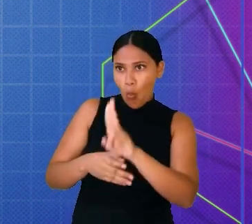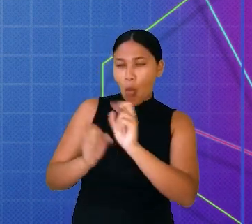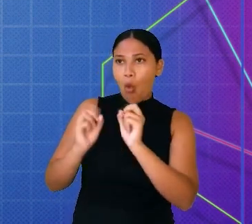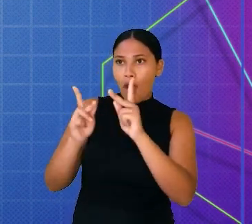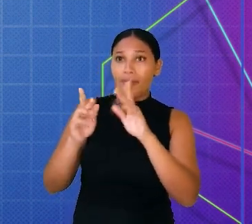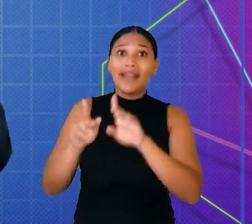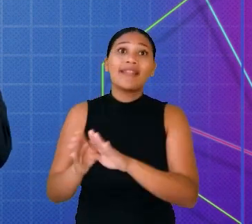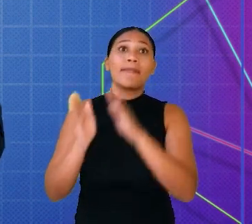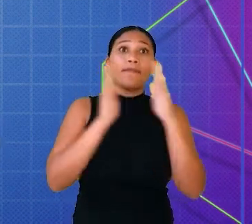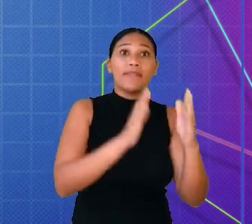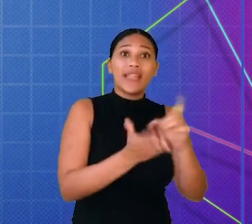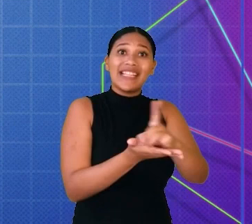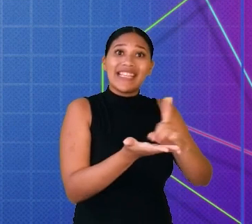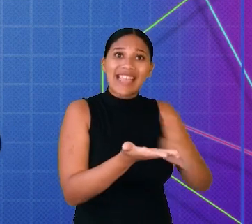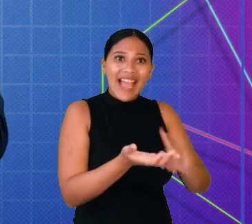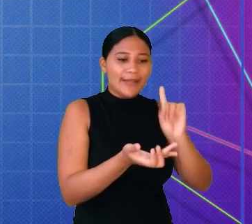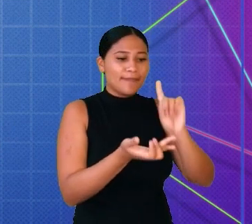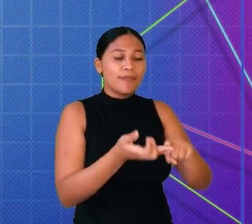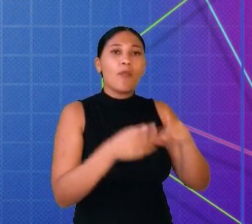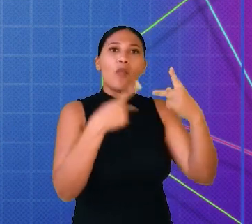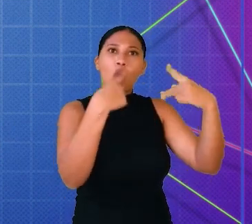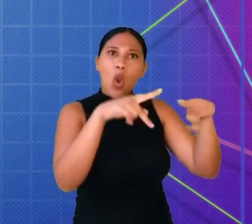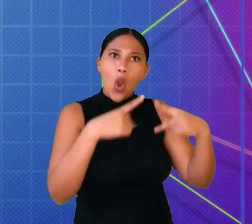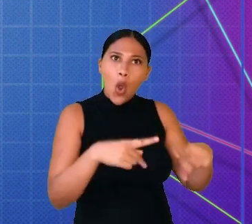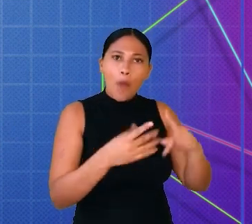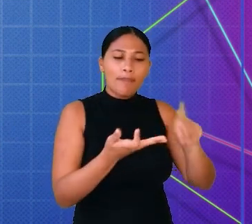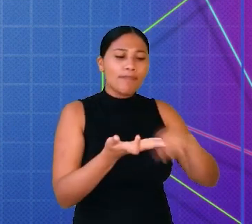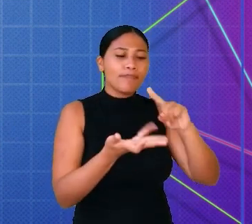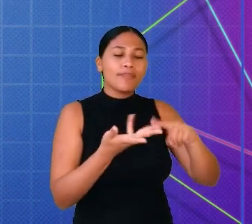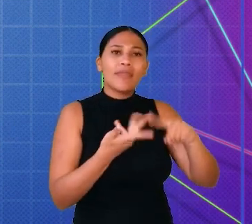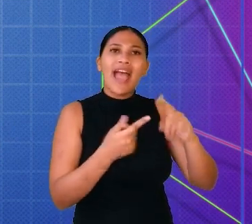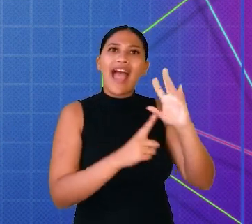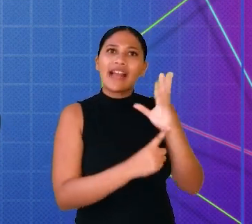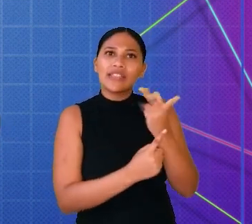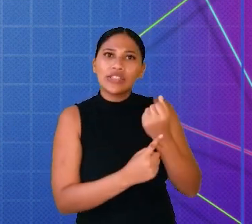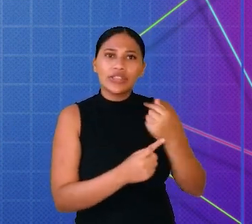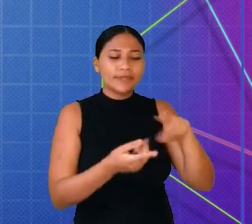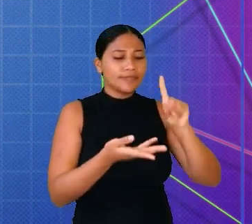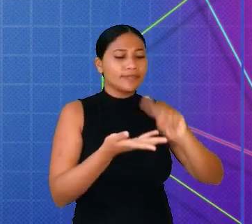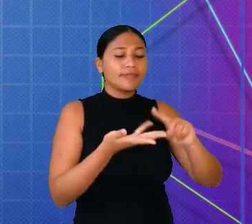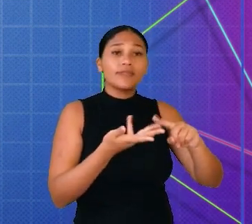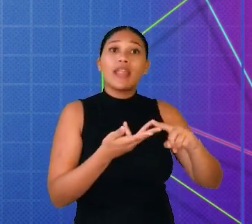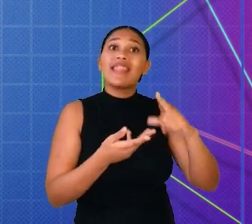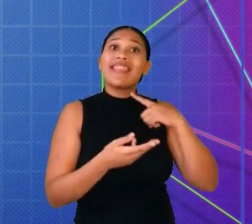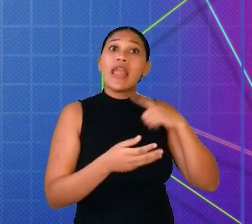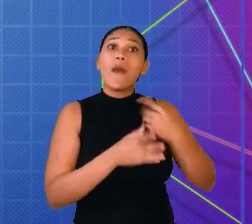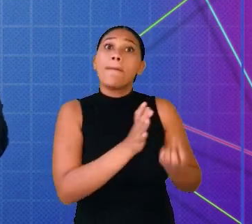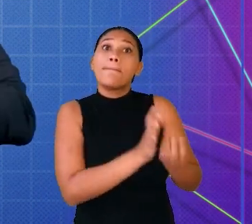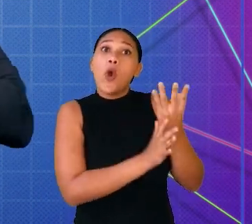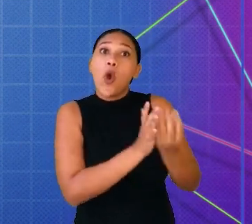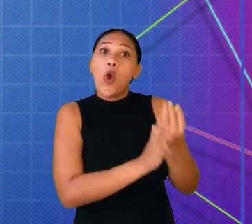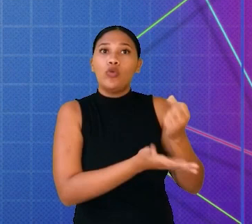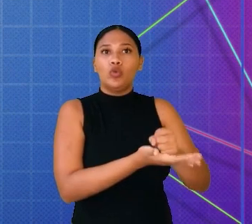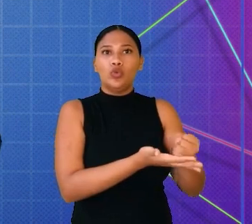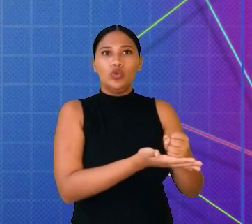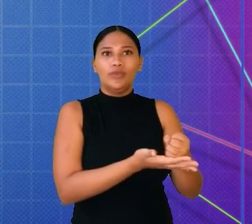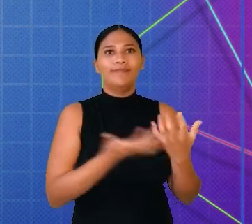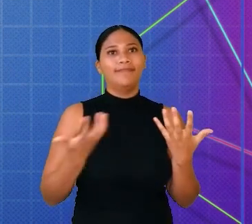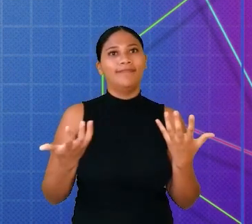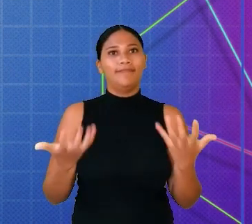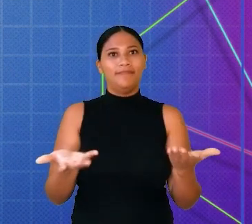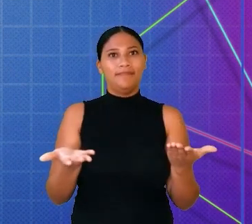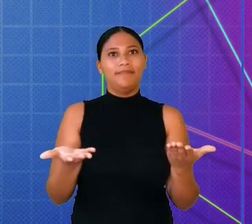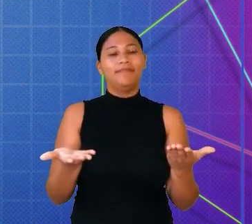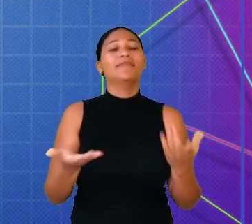da cortina, que seriam os gamers, designers, programadores, concept artists, level designers que de fato produzem